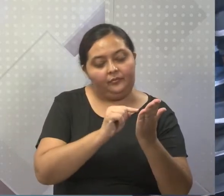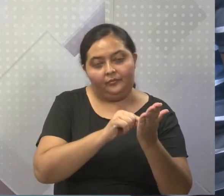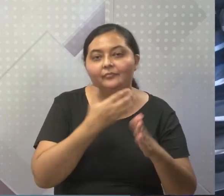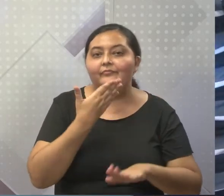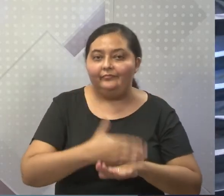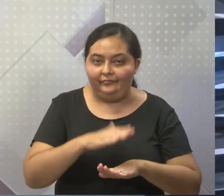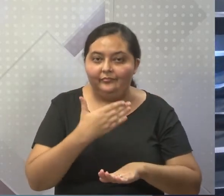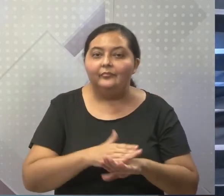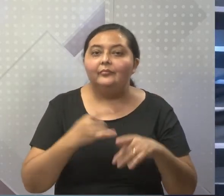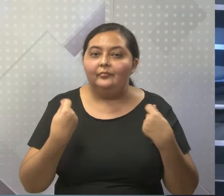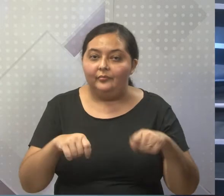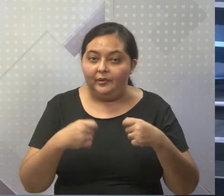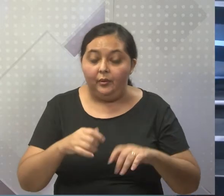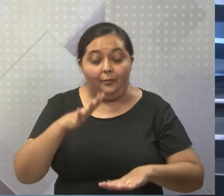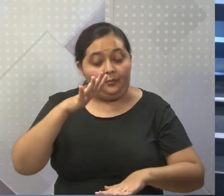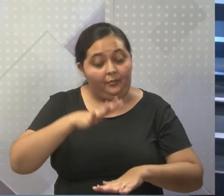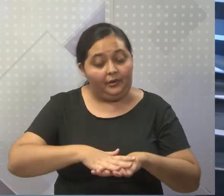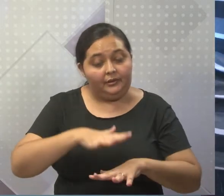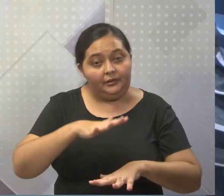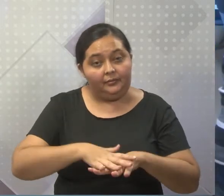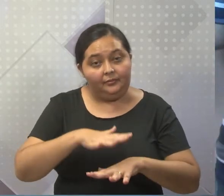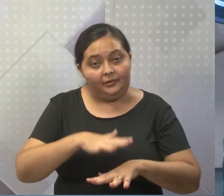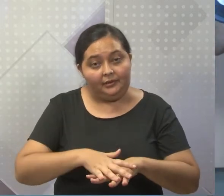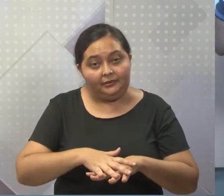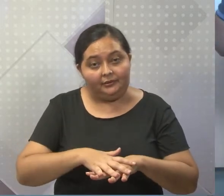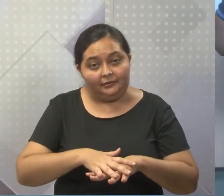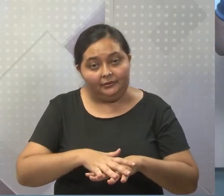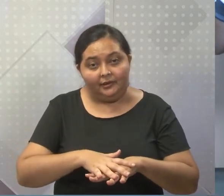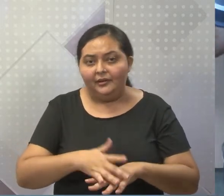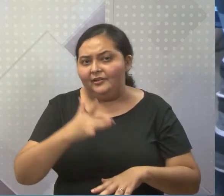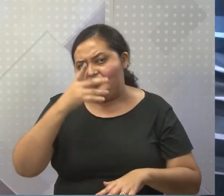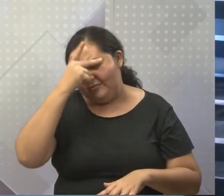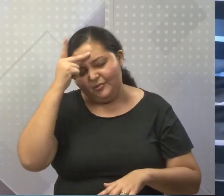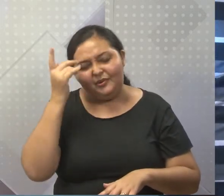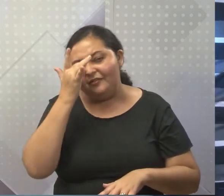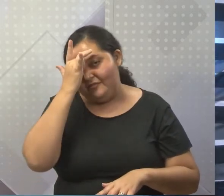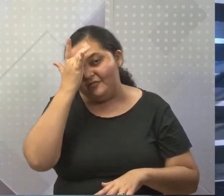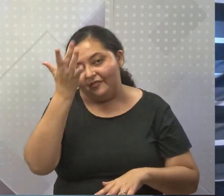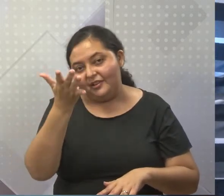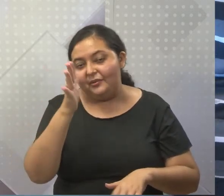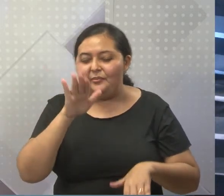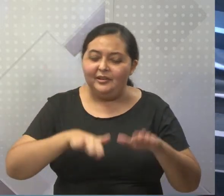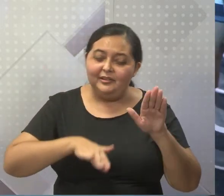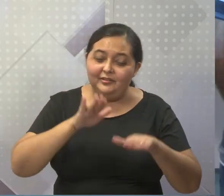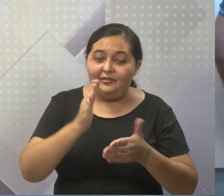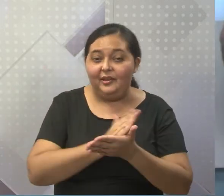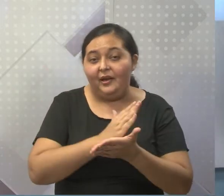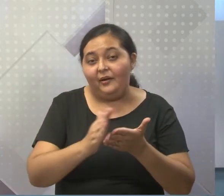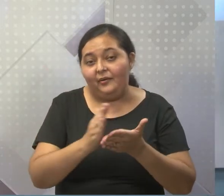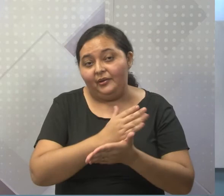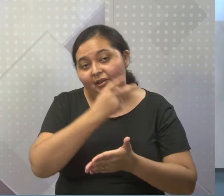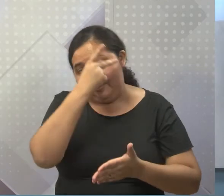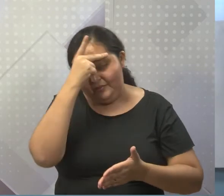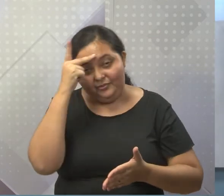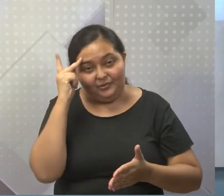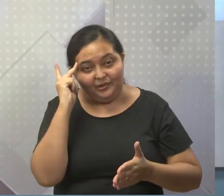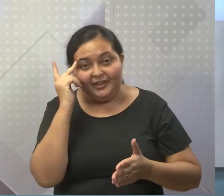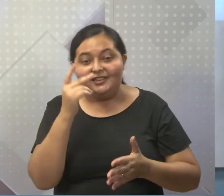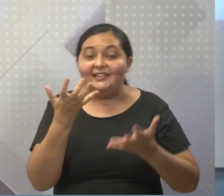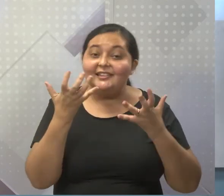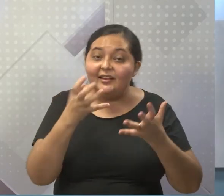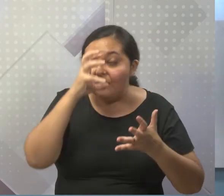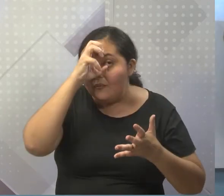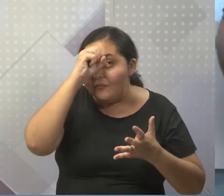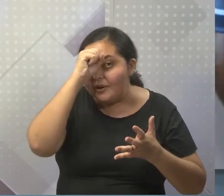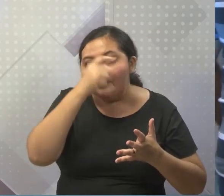treinar? Tem. Matemática. Existem aquelas pessoas que têm facilidade e também aquelas pessoas que elas buscam aprender.